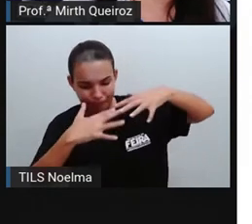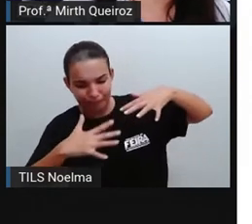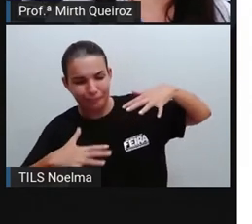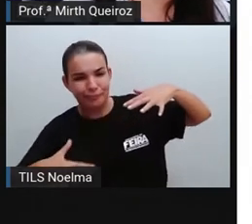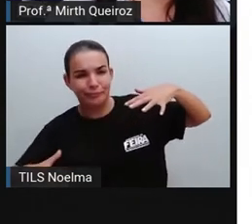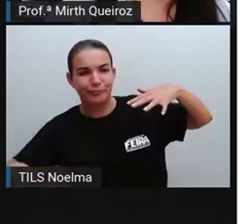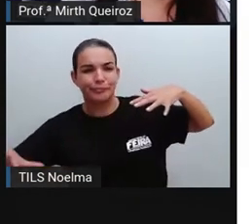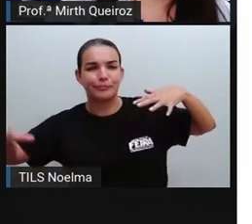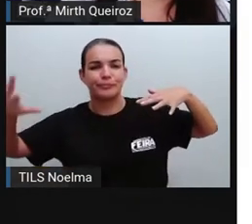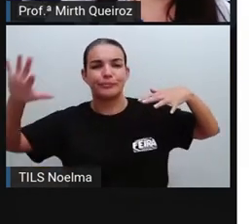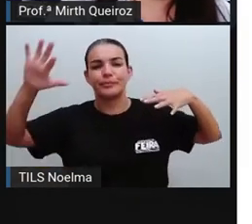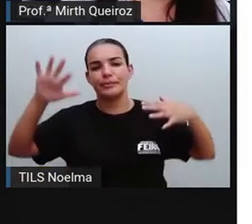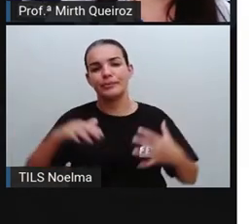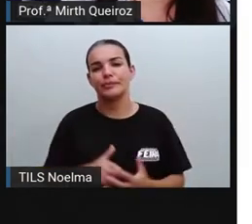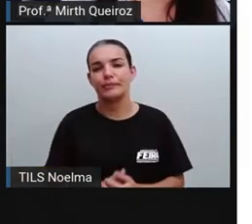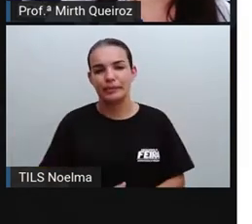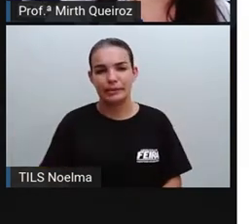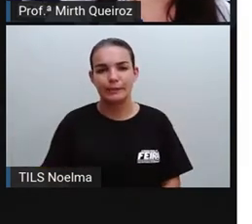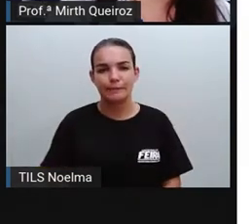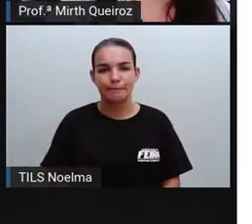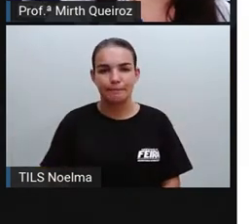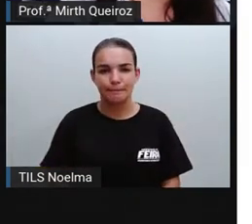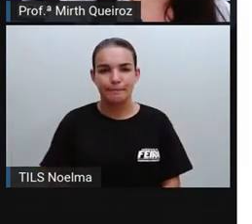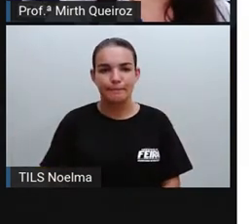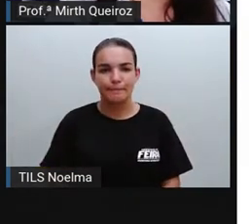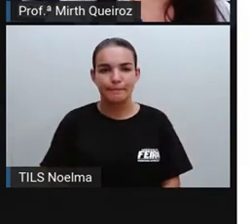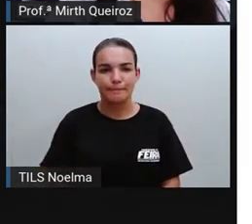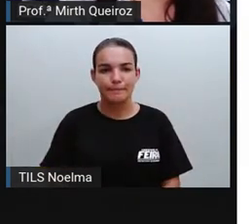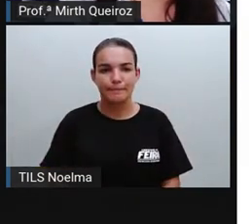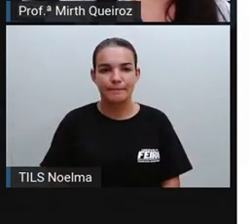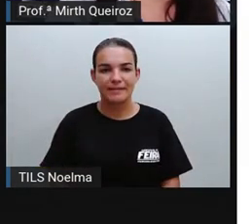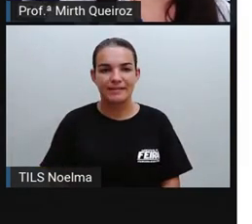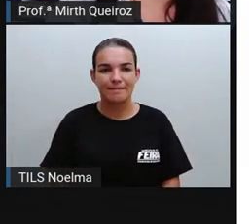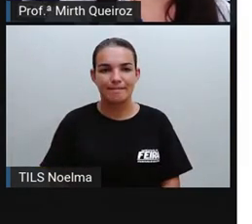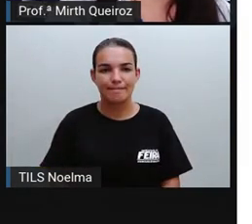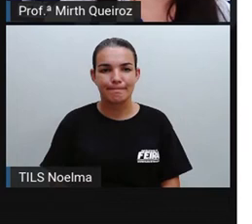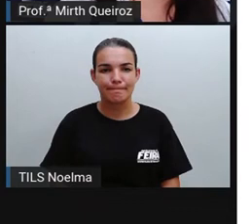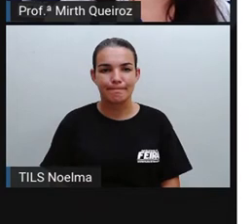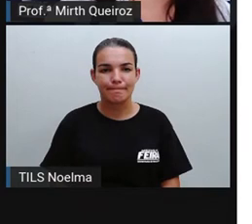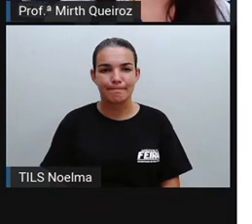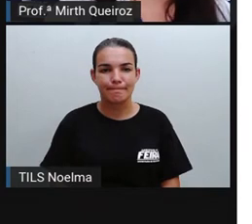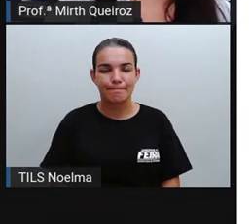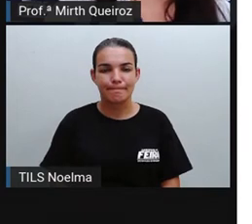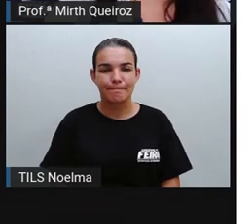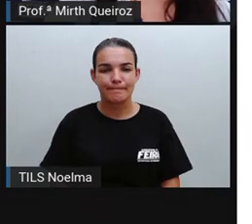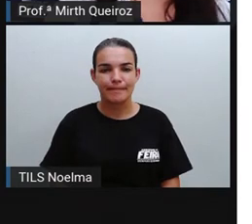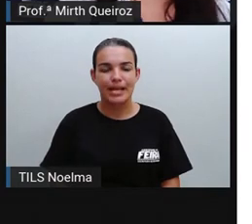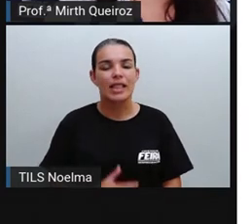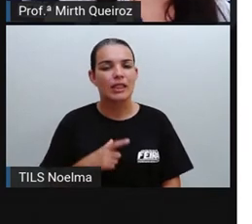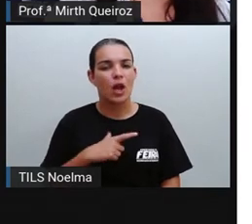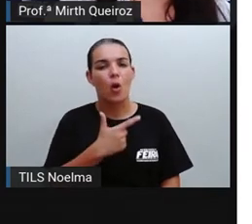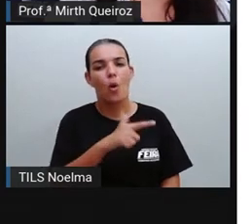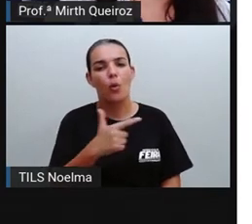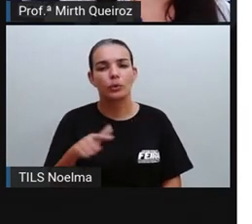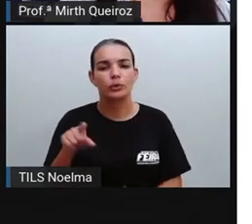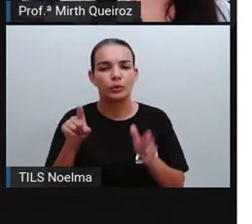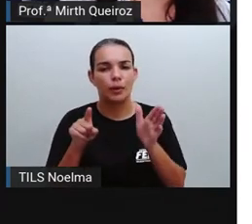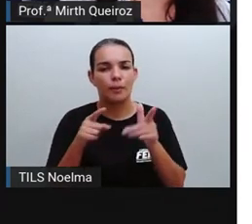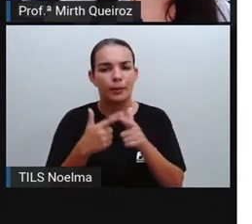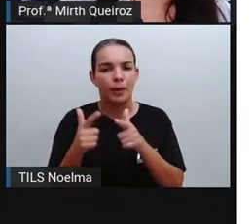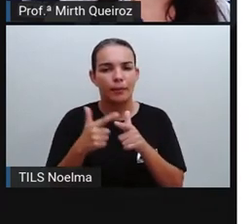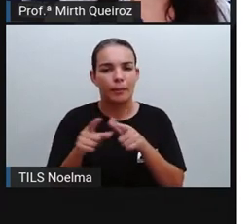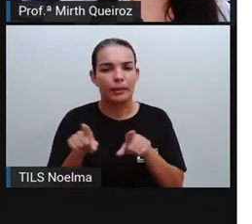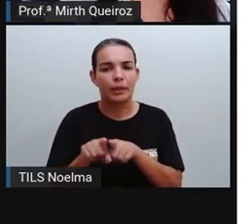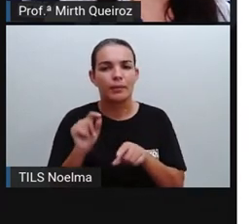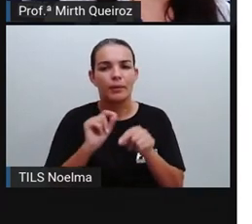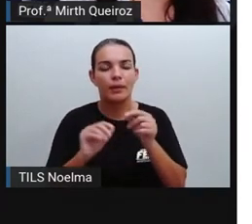que é resultado da alta densidade demográfica, a população está aumentando. Entre outros problemas também, a falta